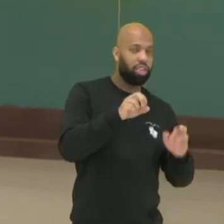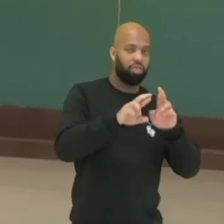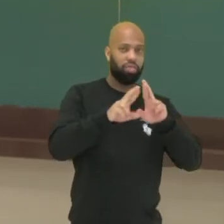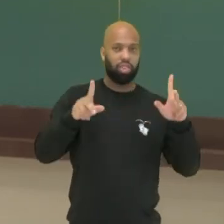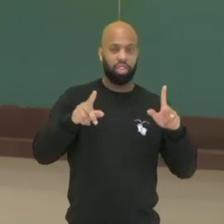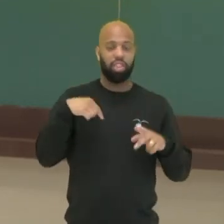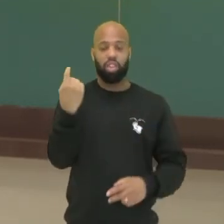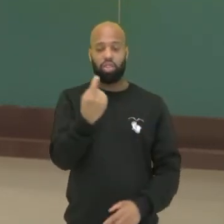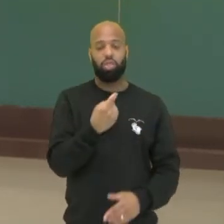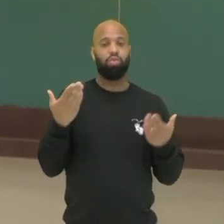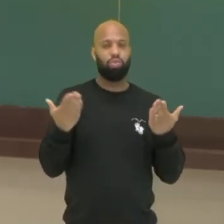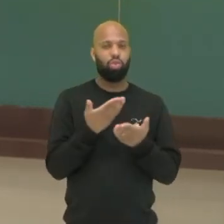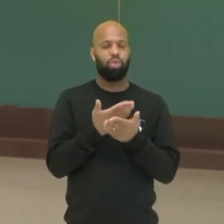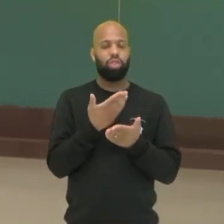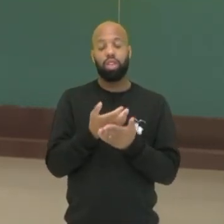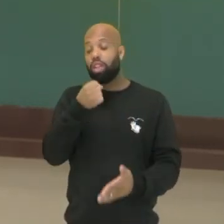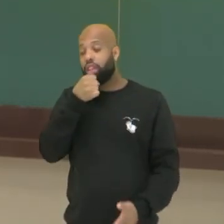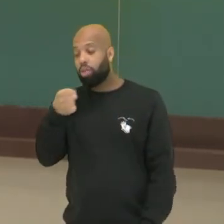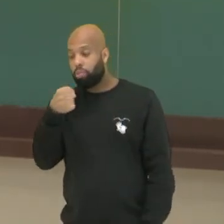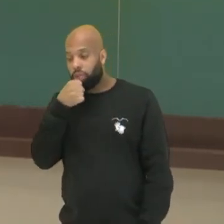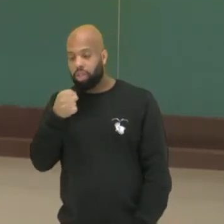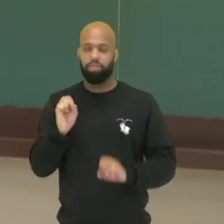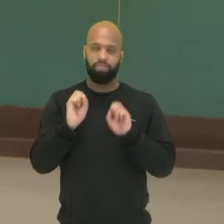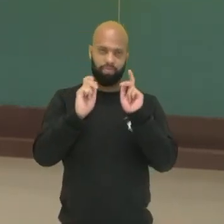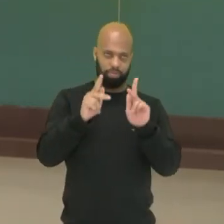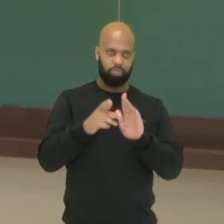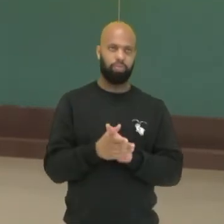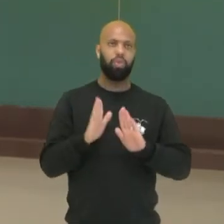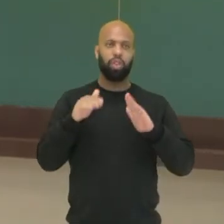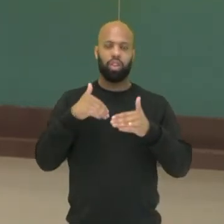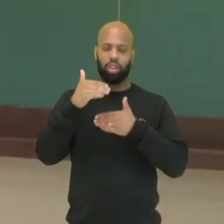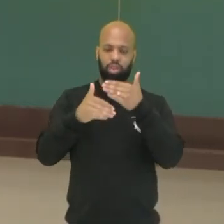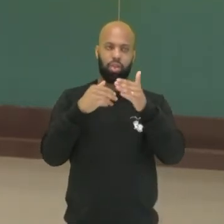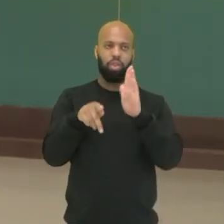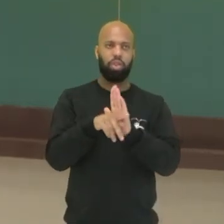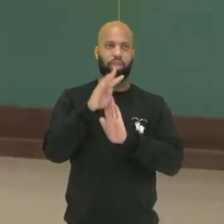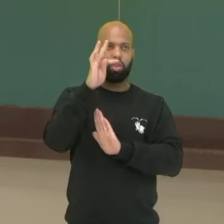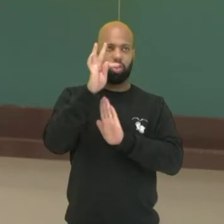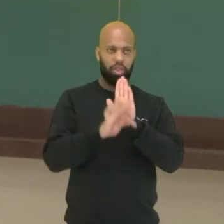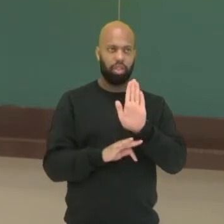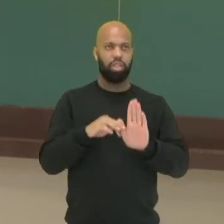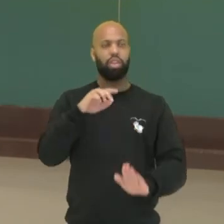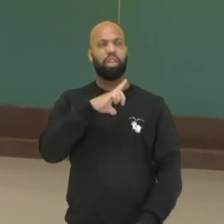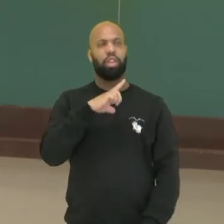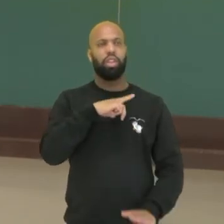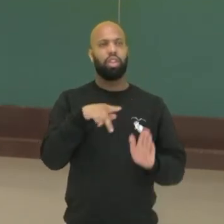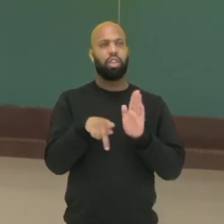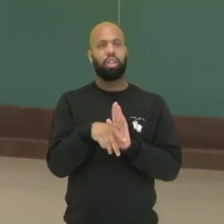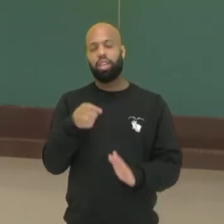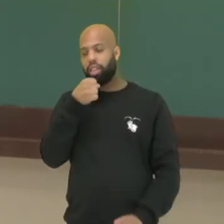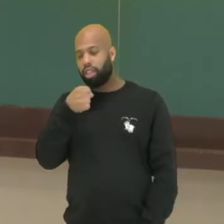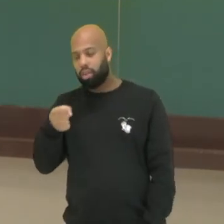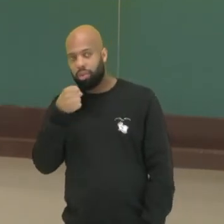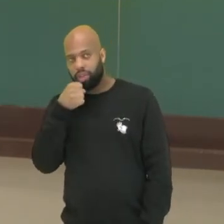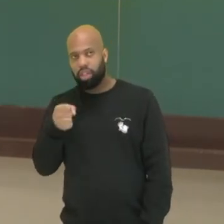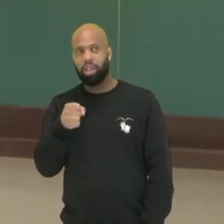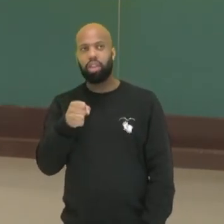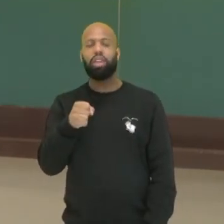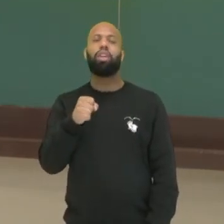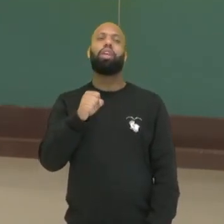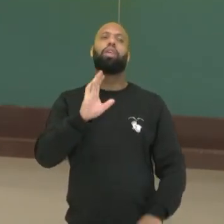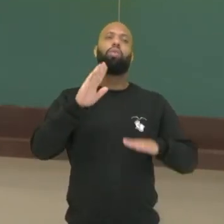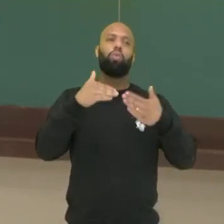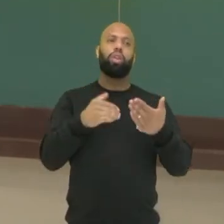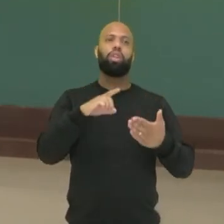sobre a reportagem especificamente. Então, o desenvolvimento do texto que aparece na reportagem é ali que vai ter